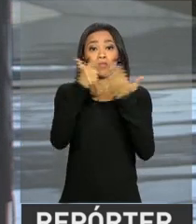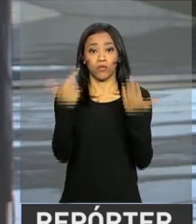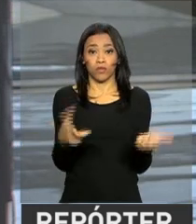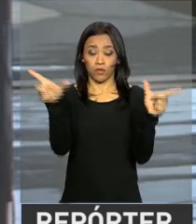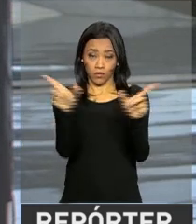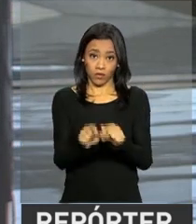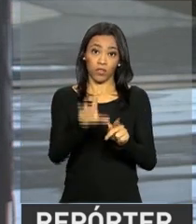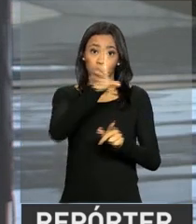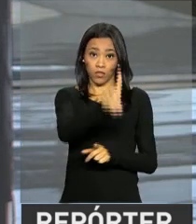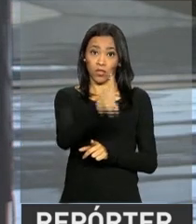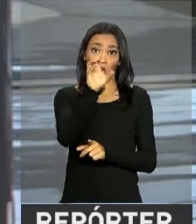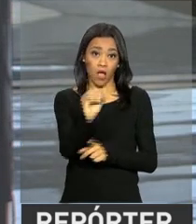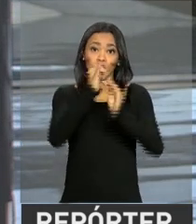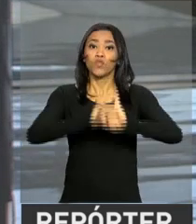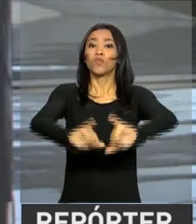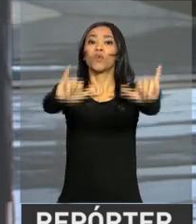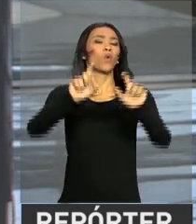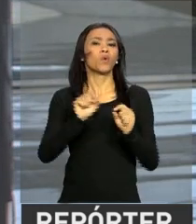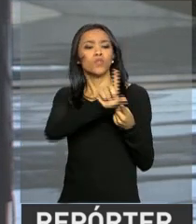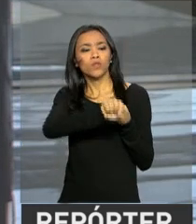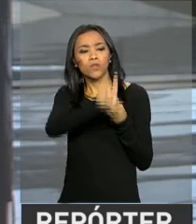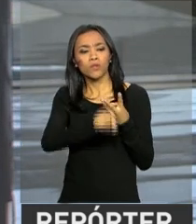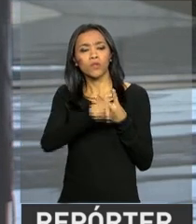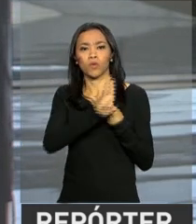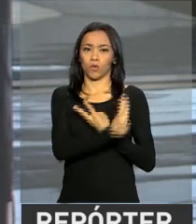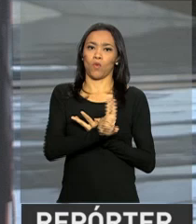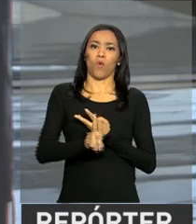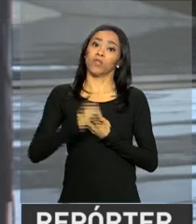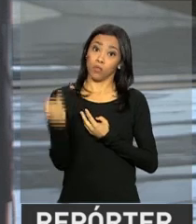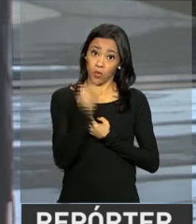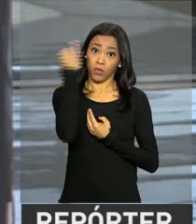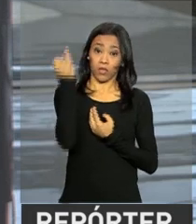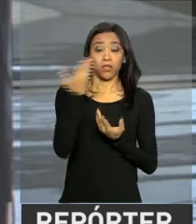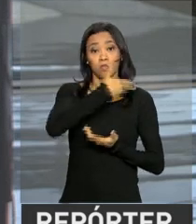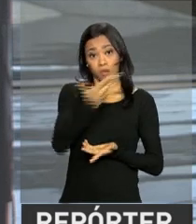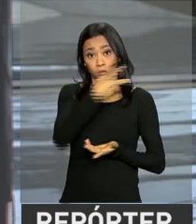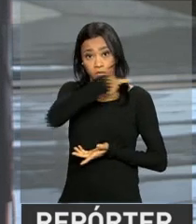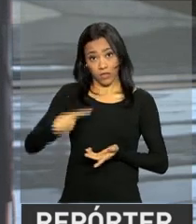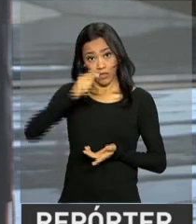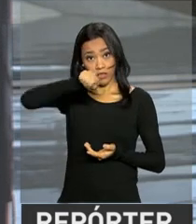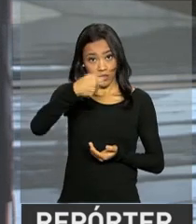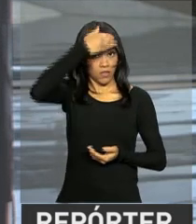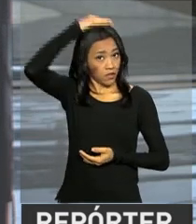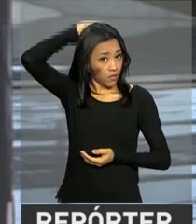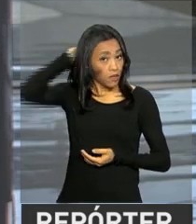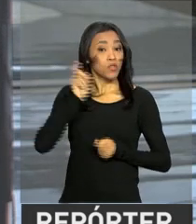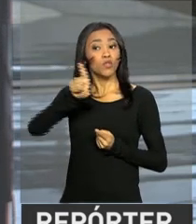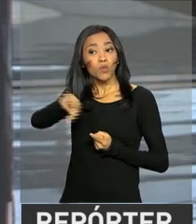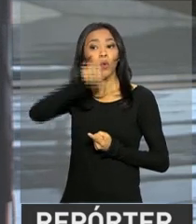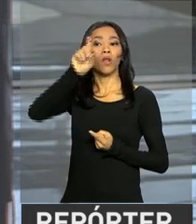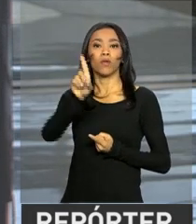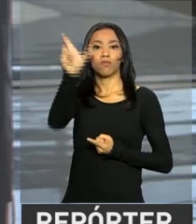desta segunda-feira traz algumas nomeações importantes o presidente da república em exercício Michel Temer nomeou a